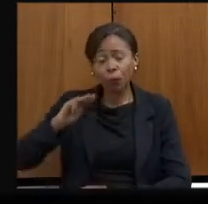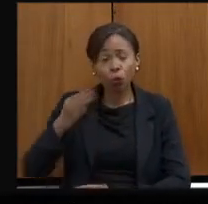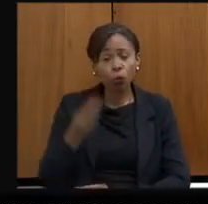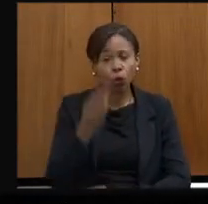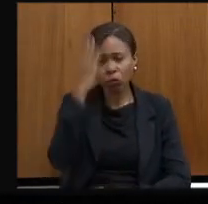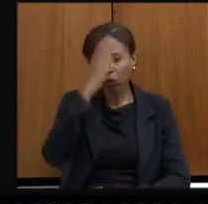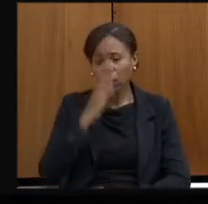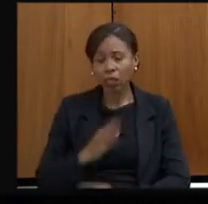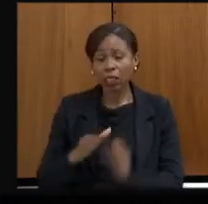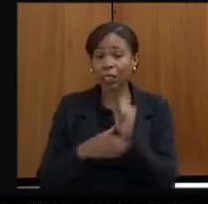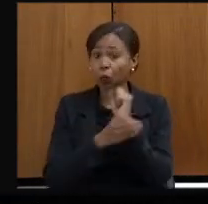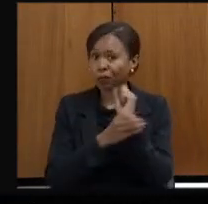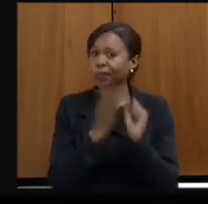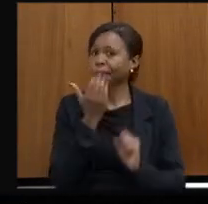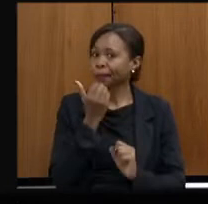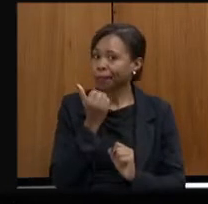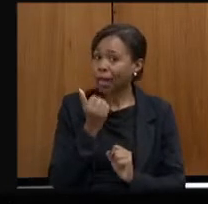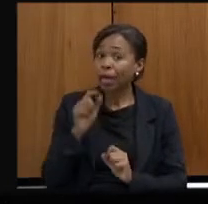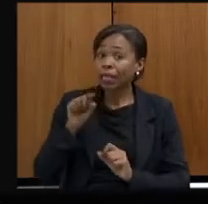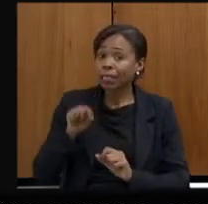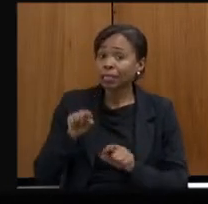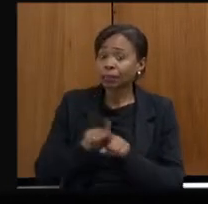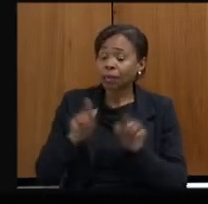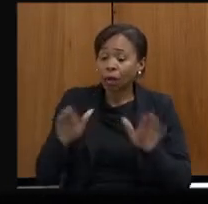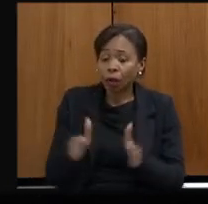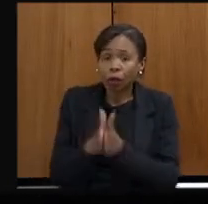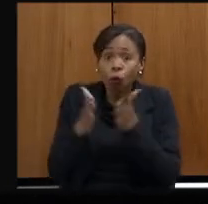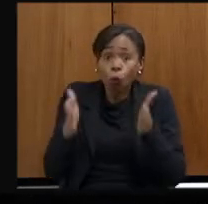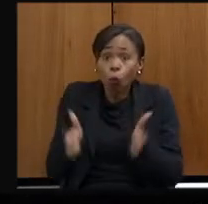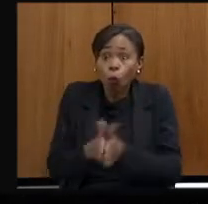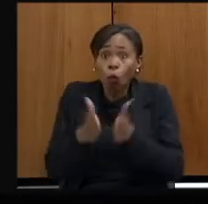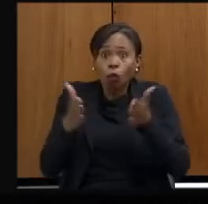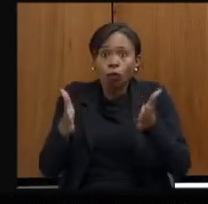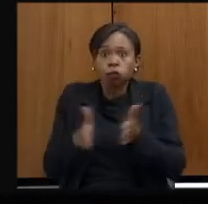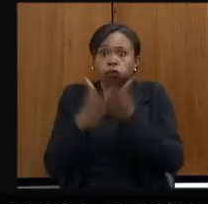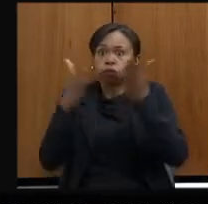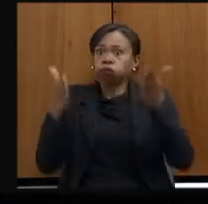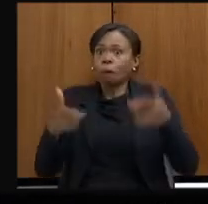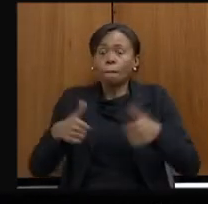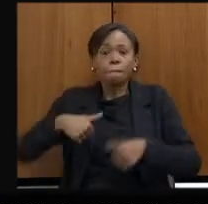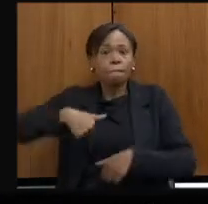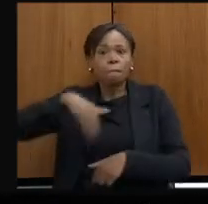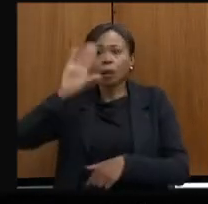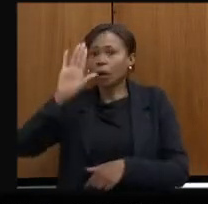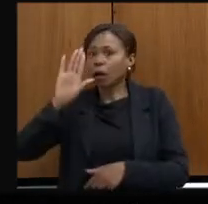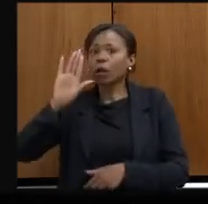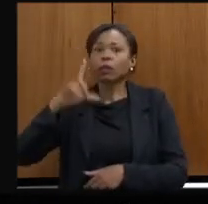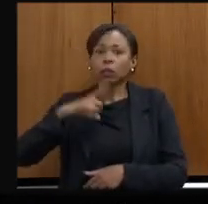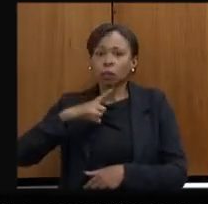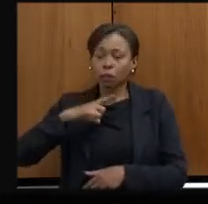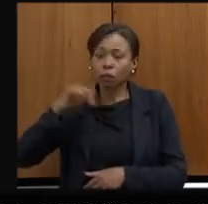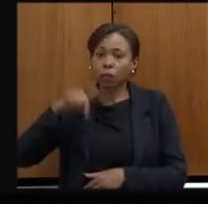extrema pobreza está aumentando, acredito que já são muito mais mineiros e mineiras, infelizmente, nessa